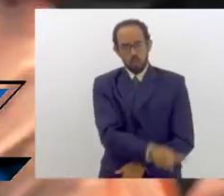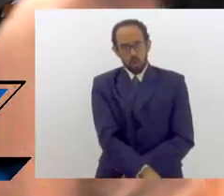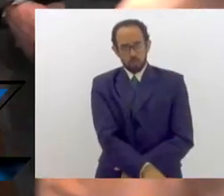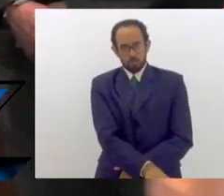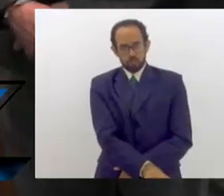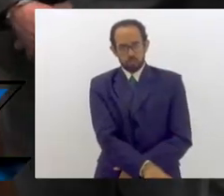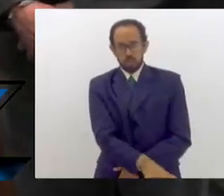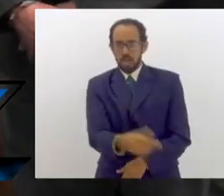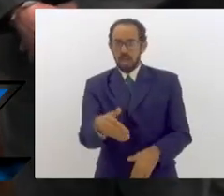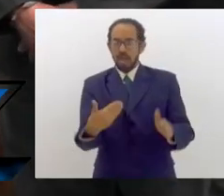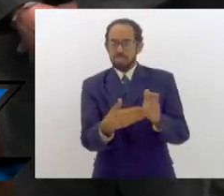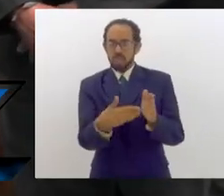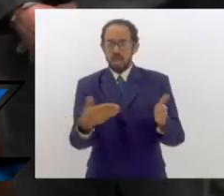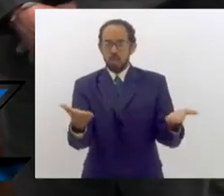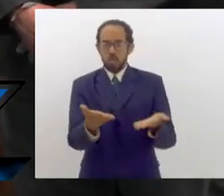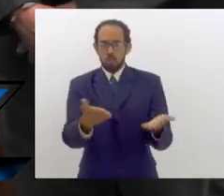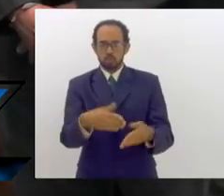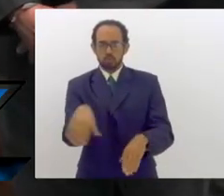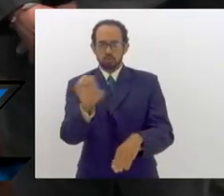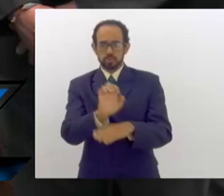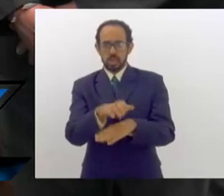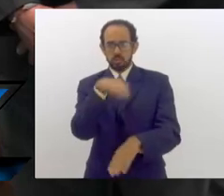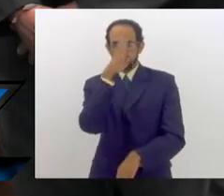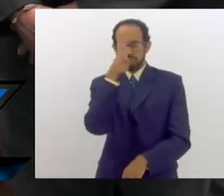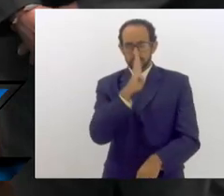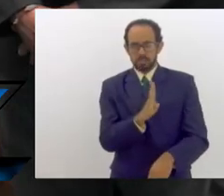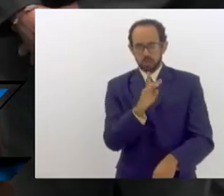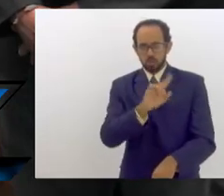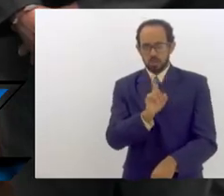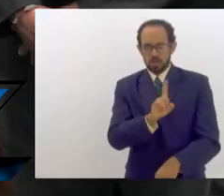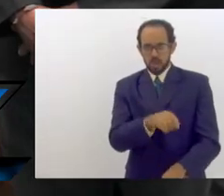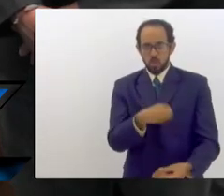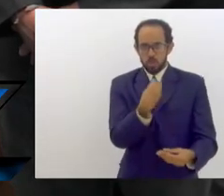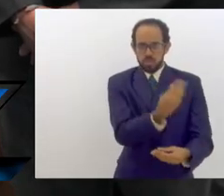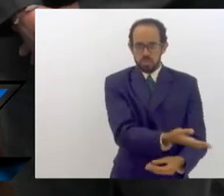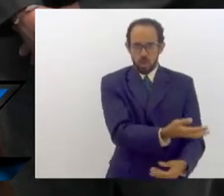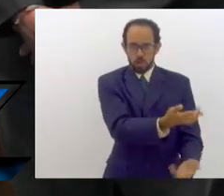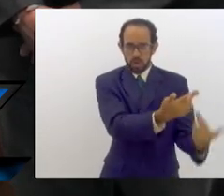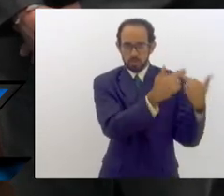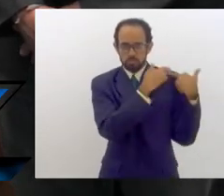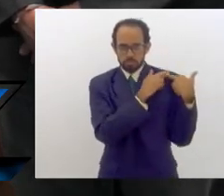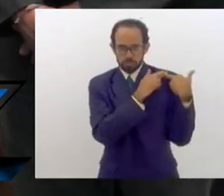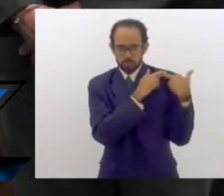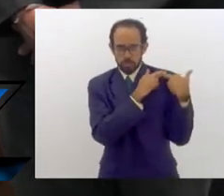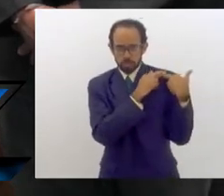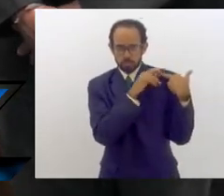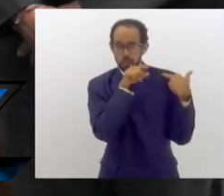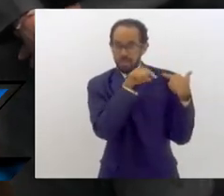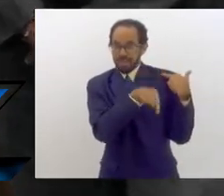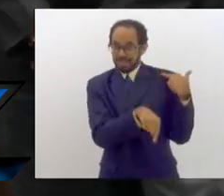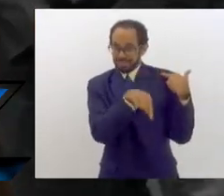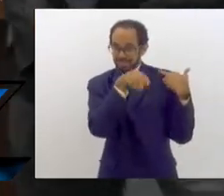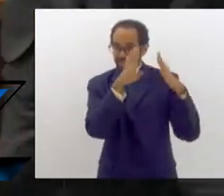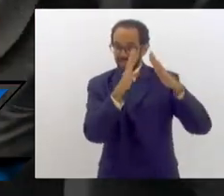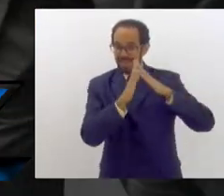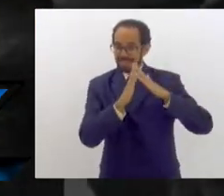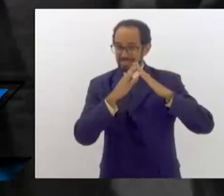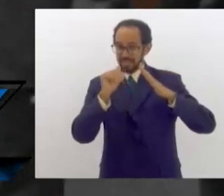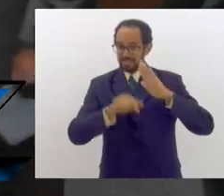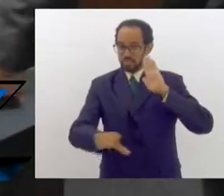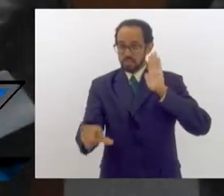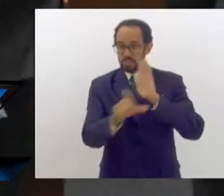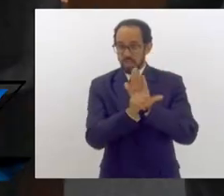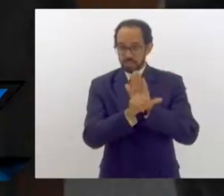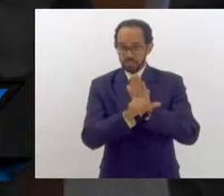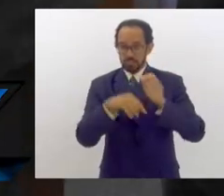o estado brasileiro não a responsabilizou e essa casa aqui que é uma casa de leis que é uma casa